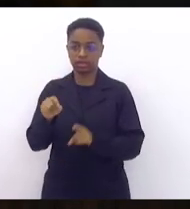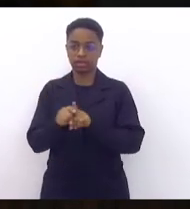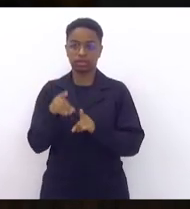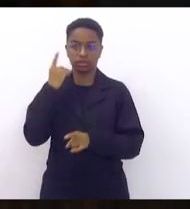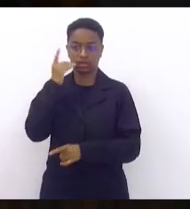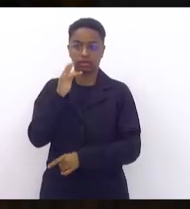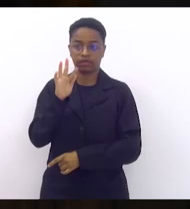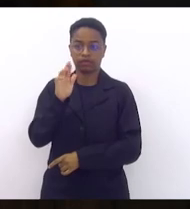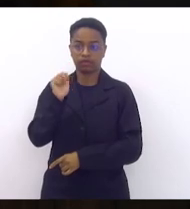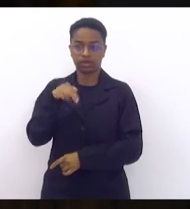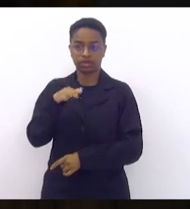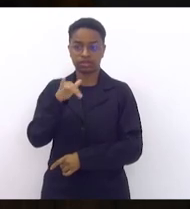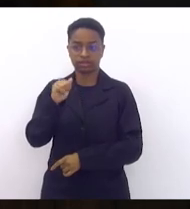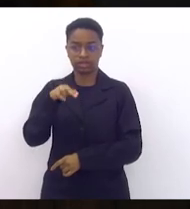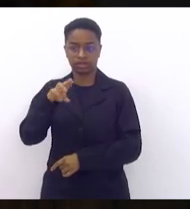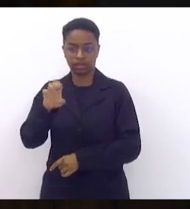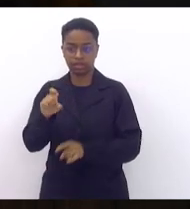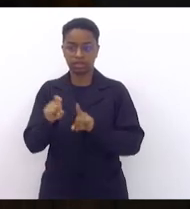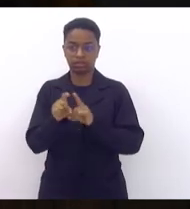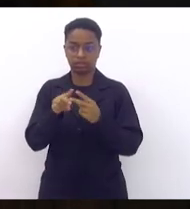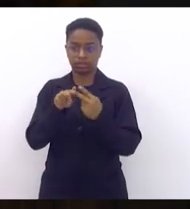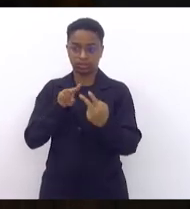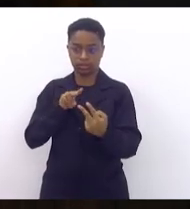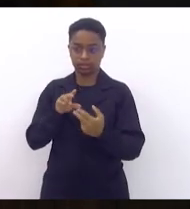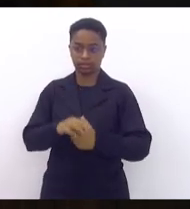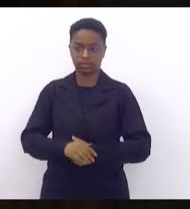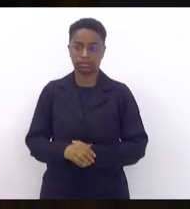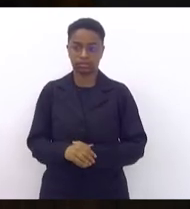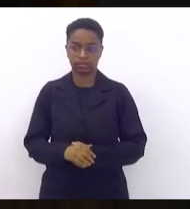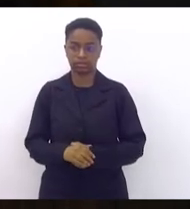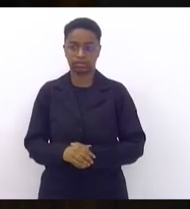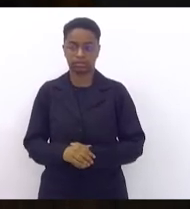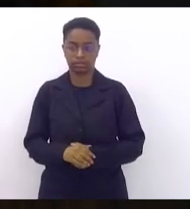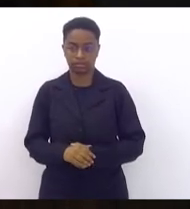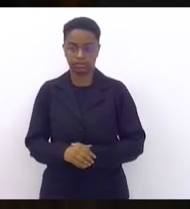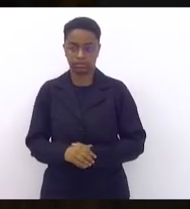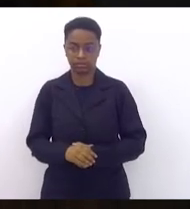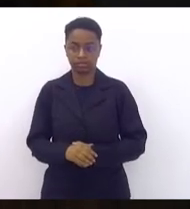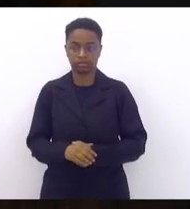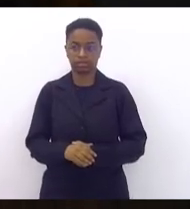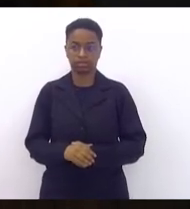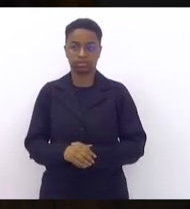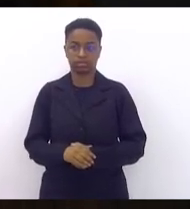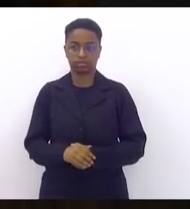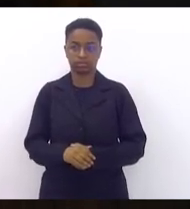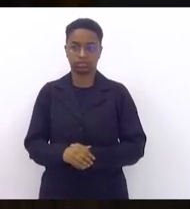Deputada Franciane Mota, que também está no remoto. Gente, Franciane Mota também.